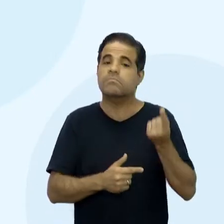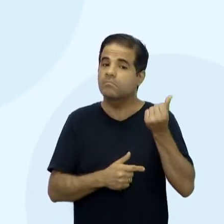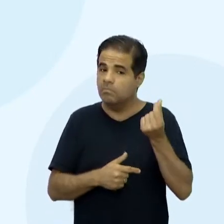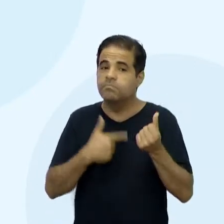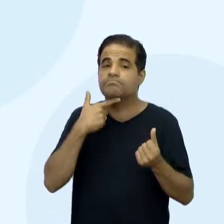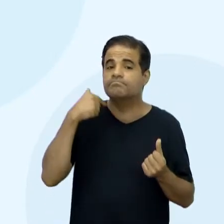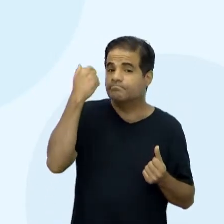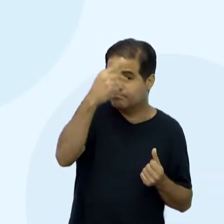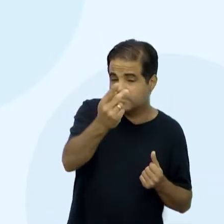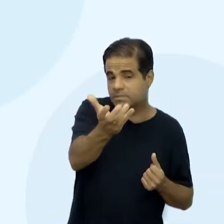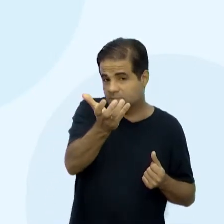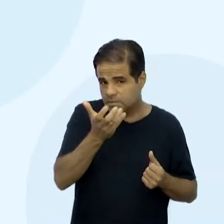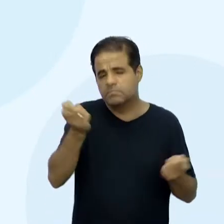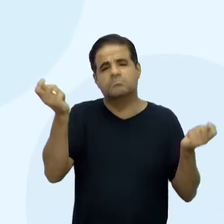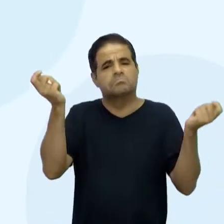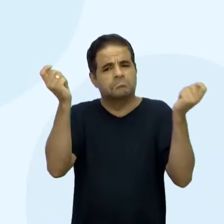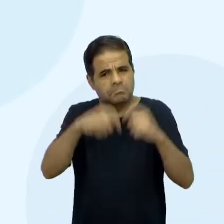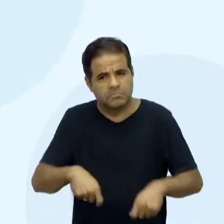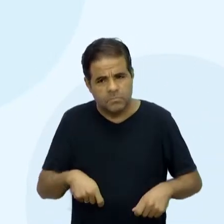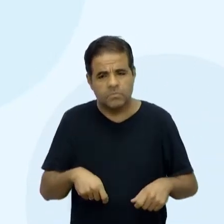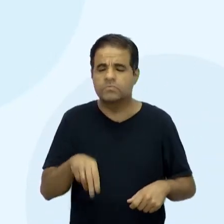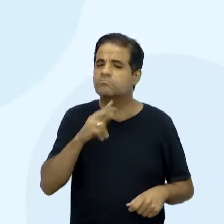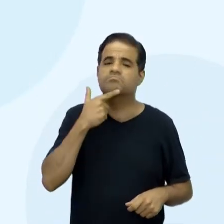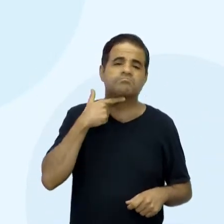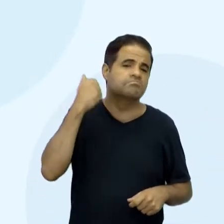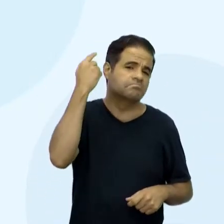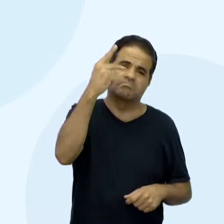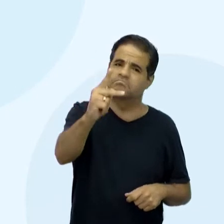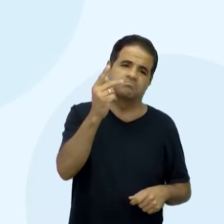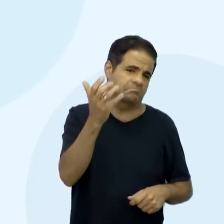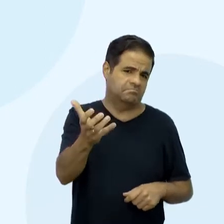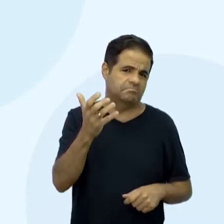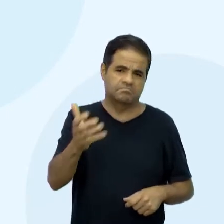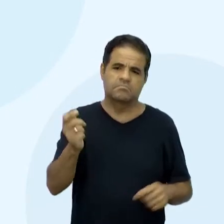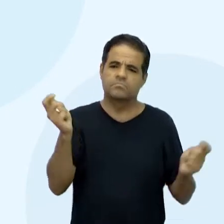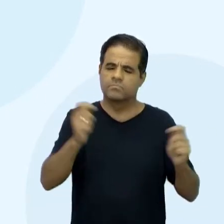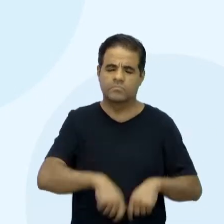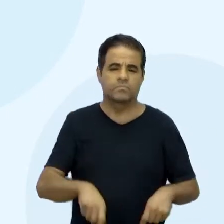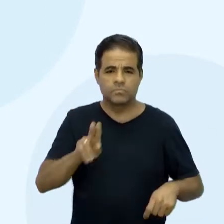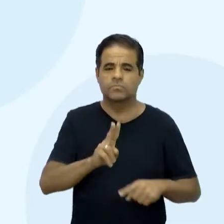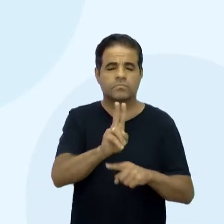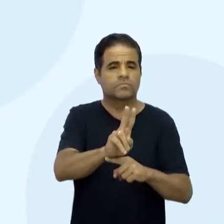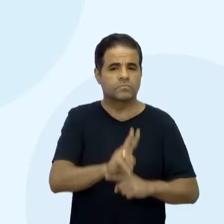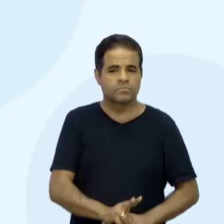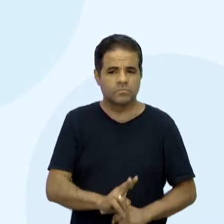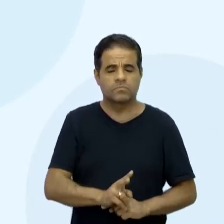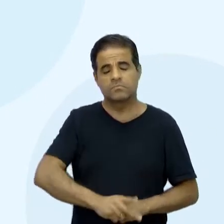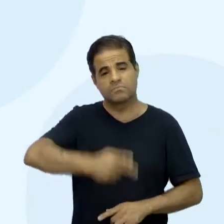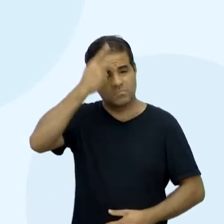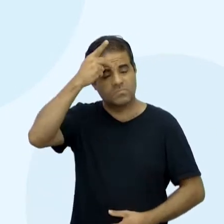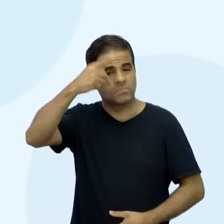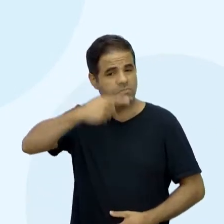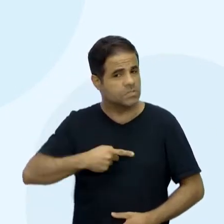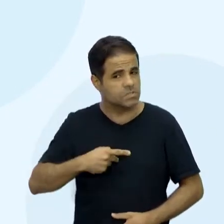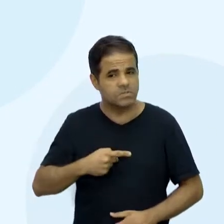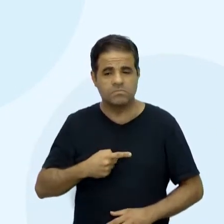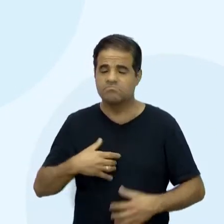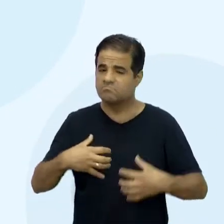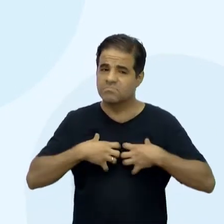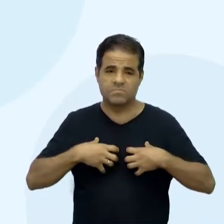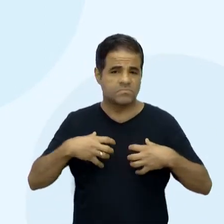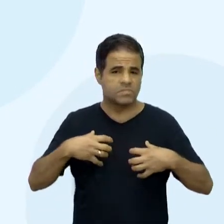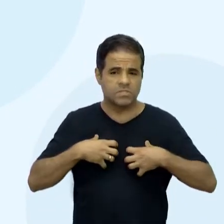que deseja e pode usar como quiser. Você pode usar o empréstimo pessoal como você